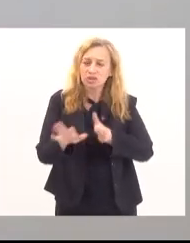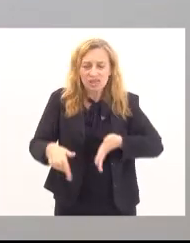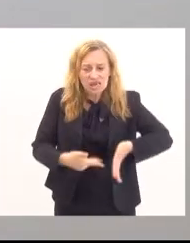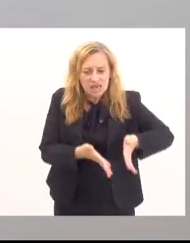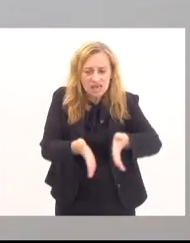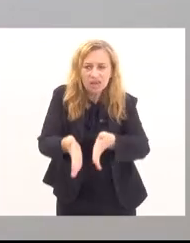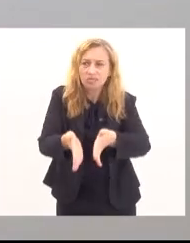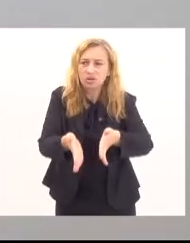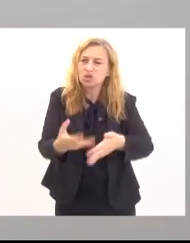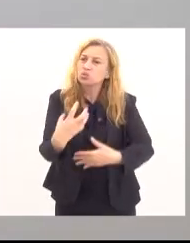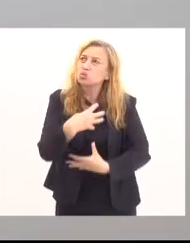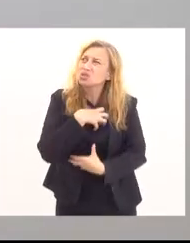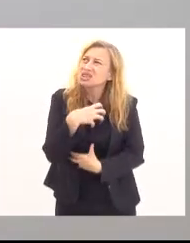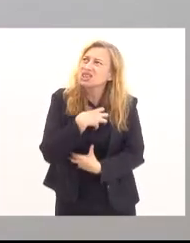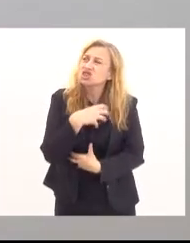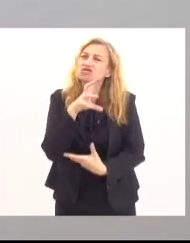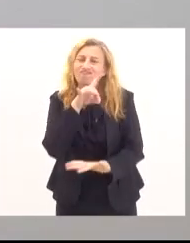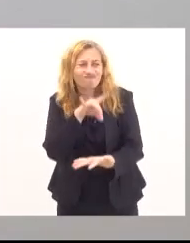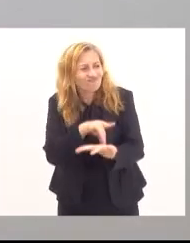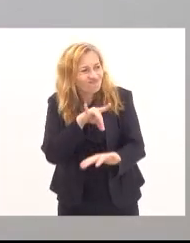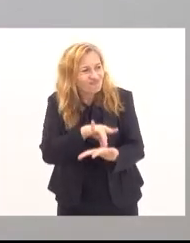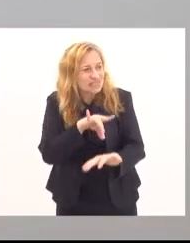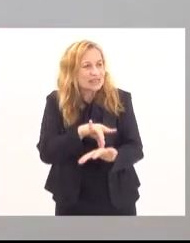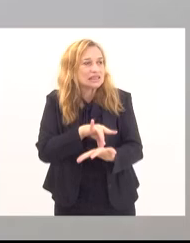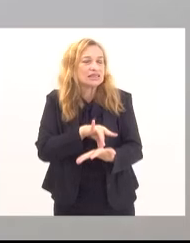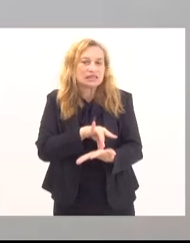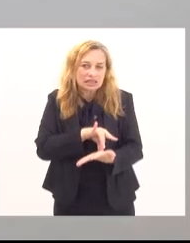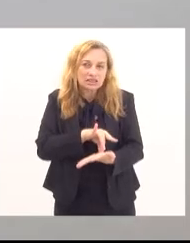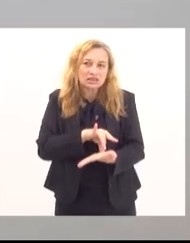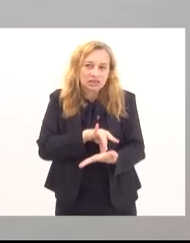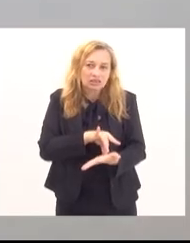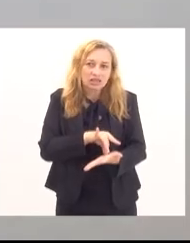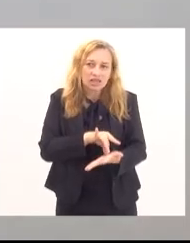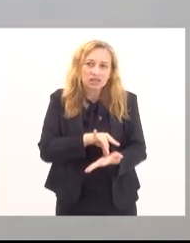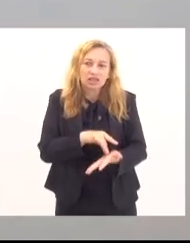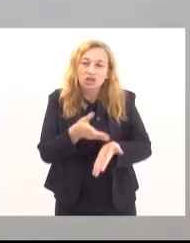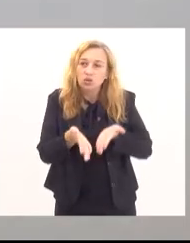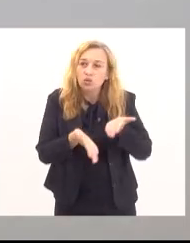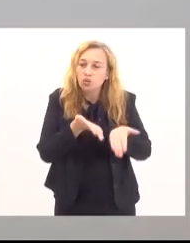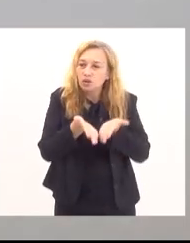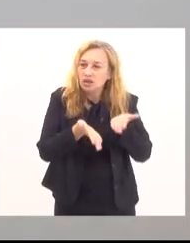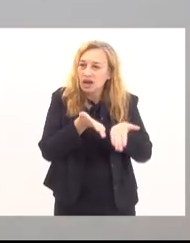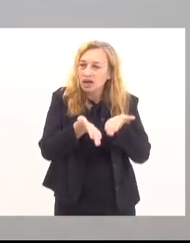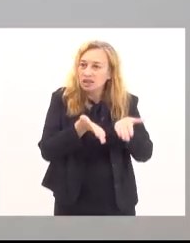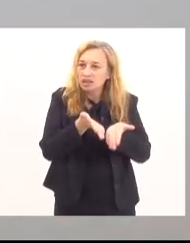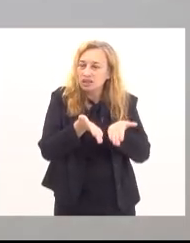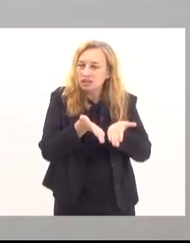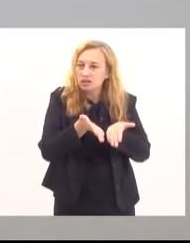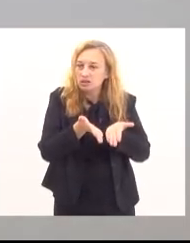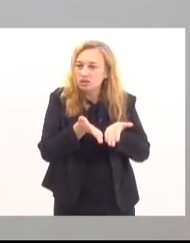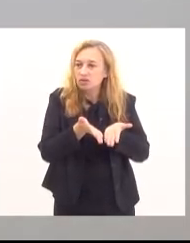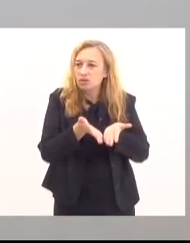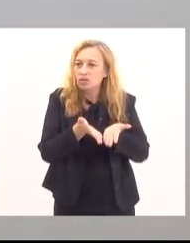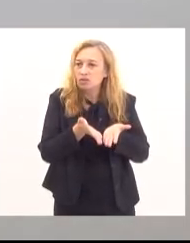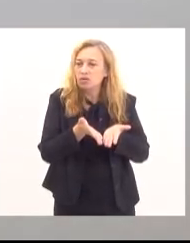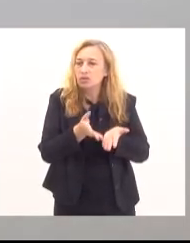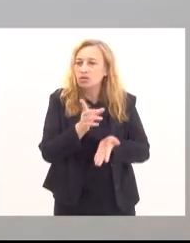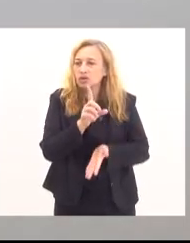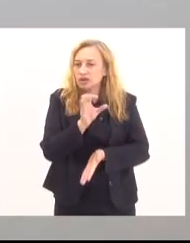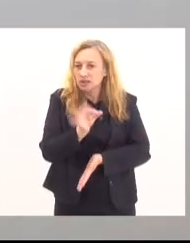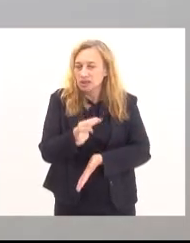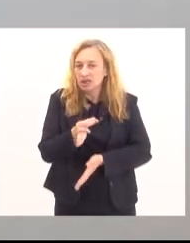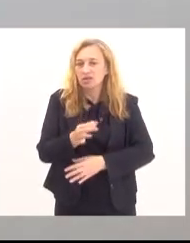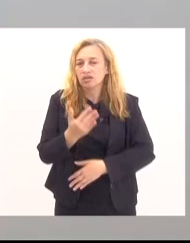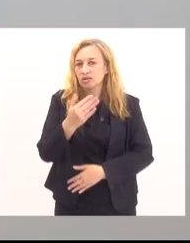diretrizes no sentido de que realmente a coisa seja tratada de forma totalmente como está os dias de hoje.